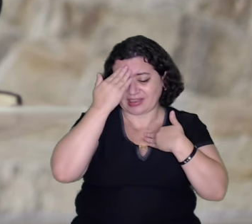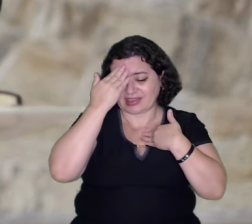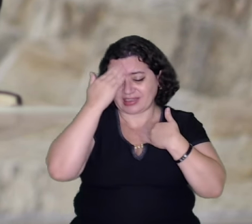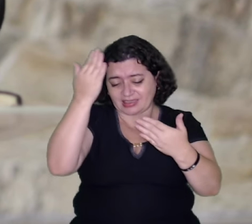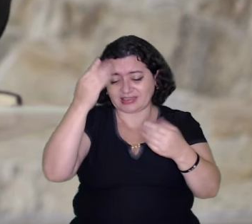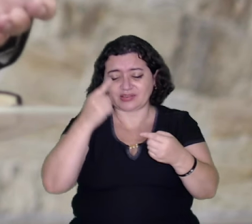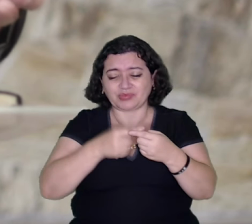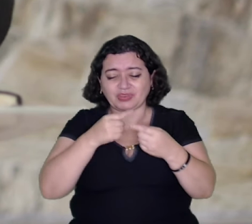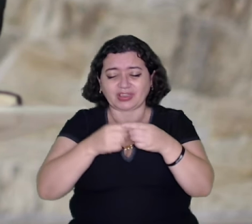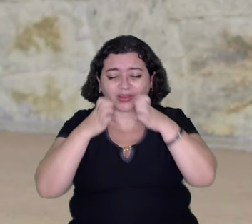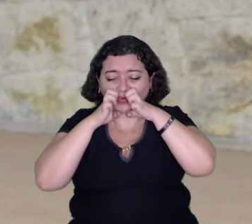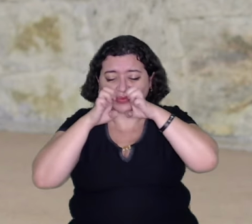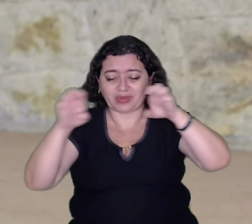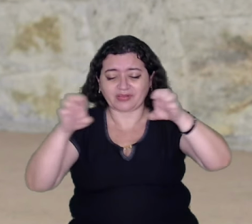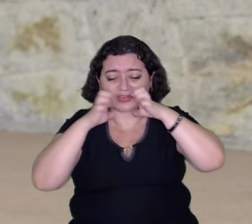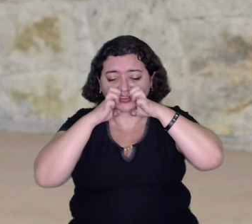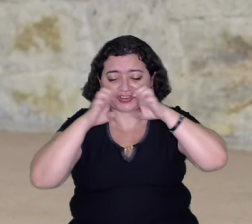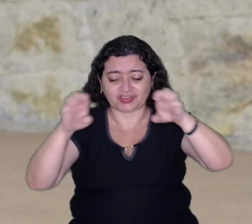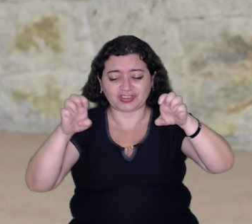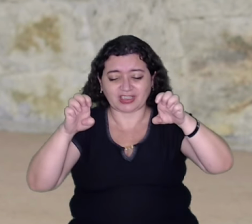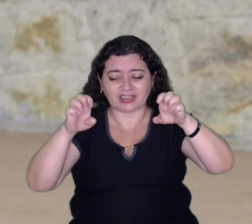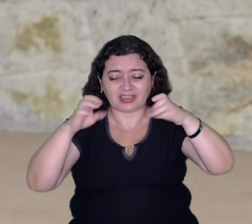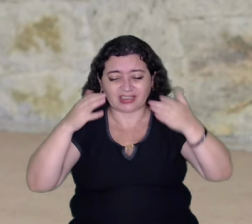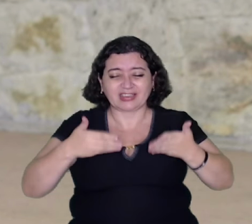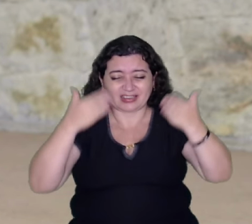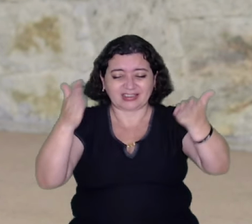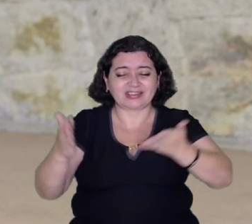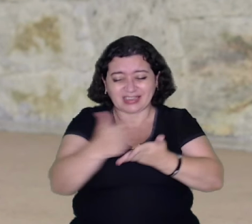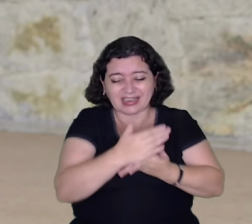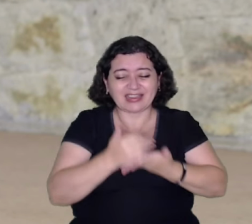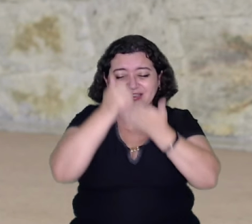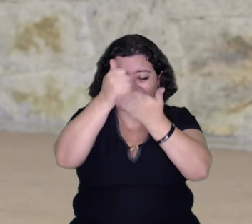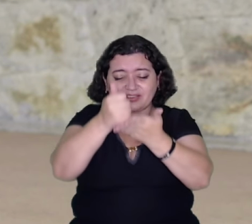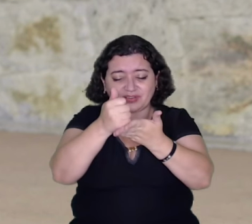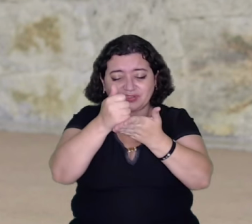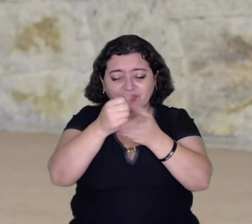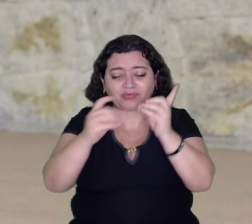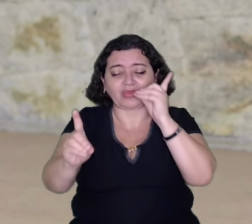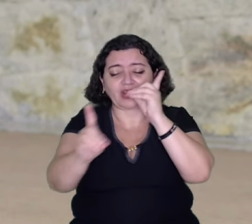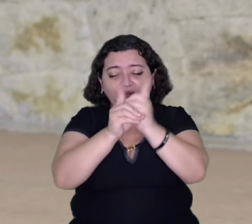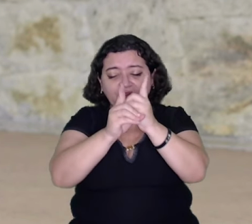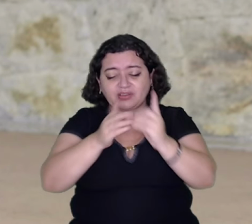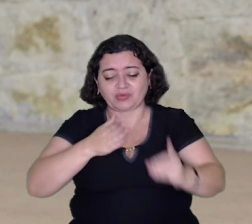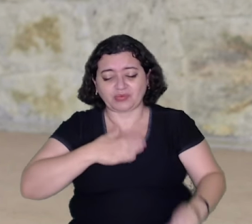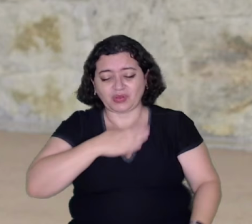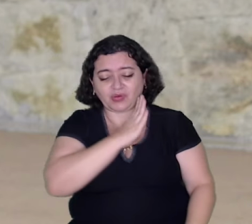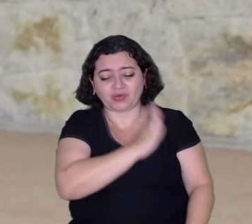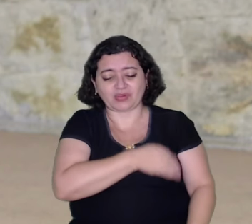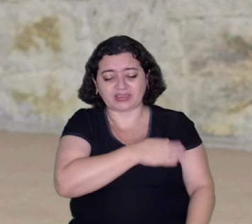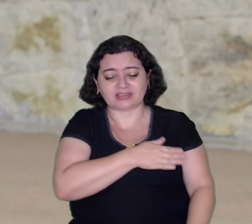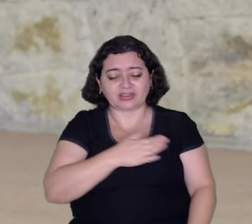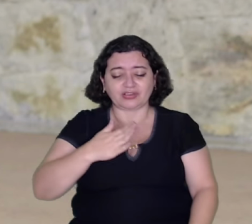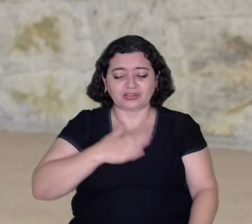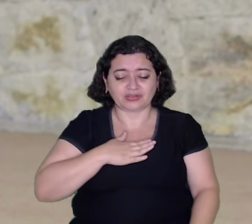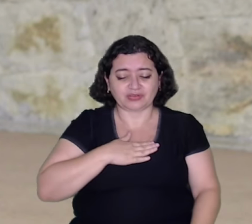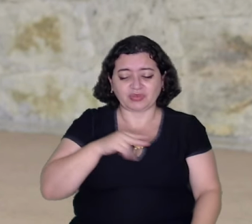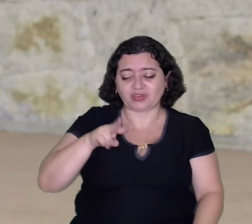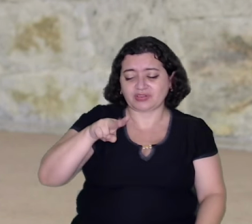porque o Evangelho que traz salvação alcançou o meu coração, o coração dos meus irmãos, ó